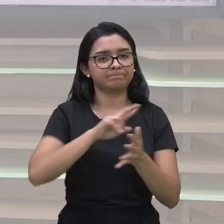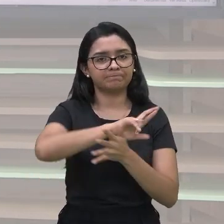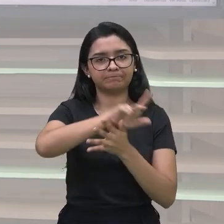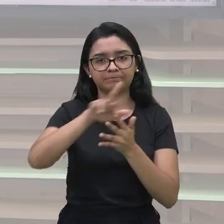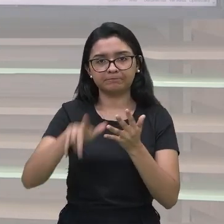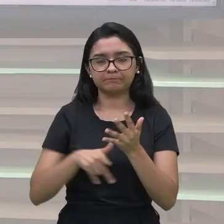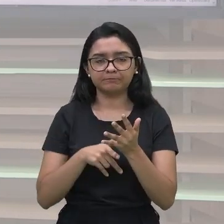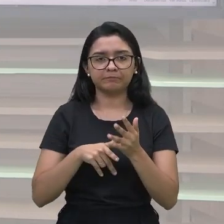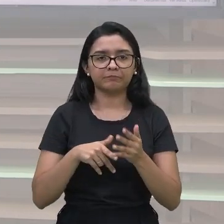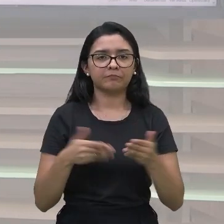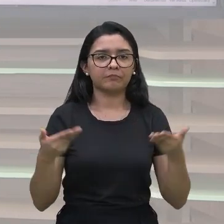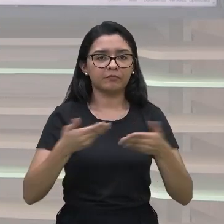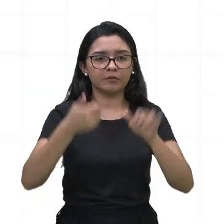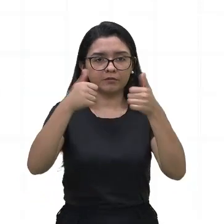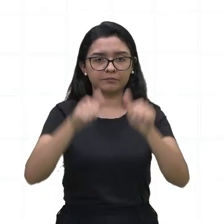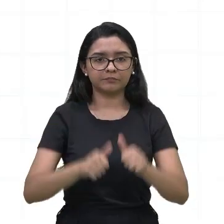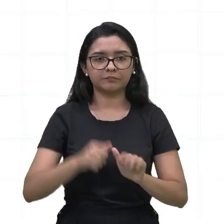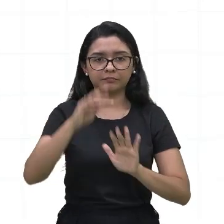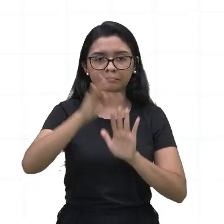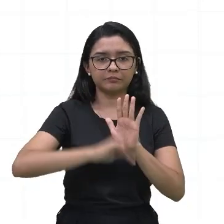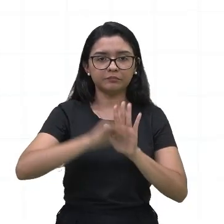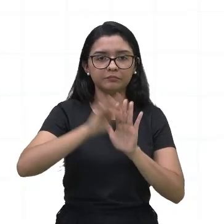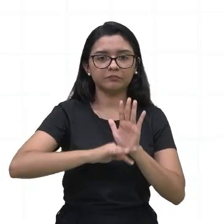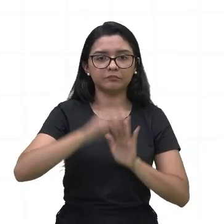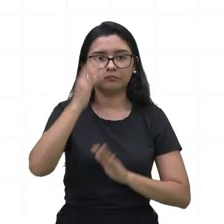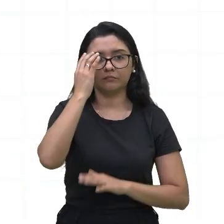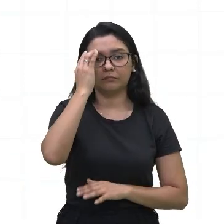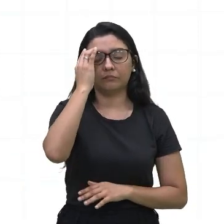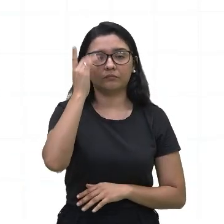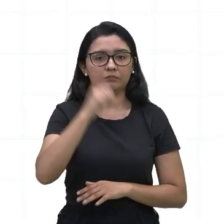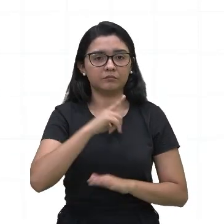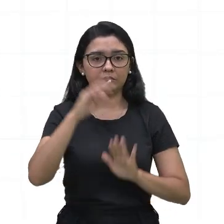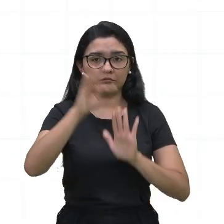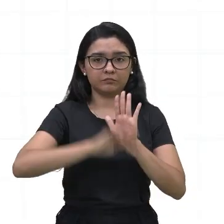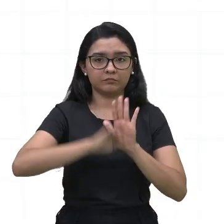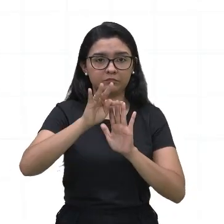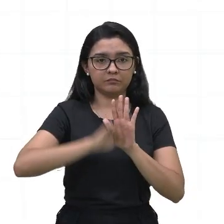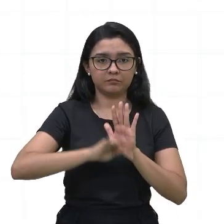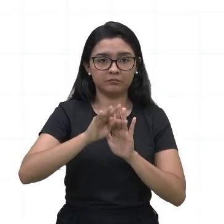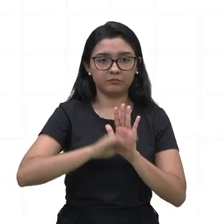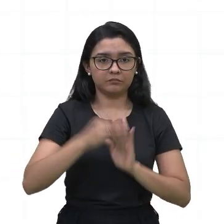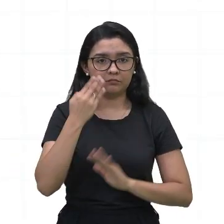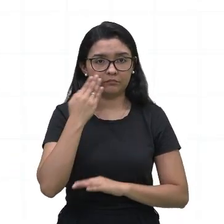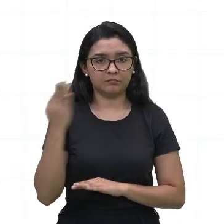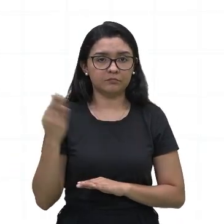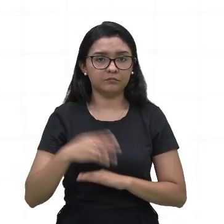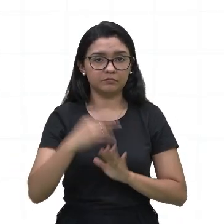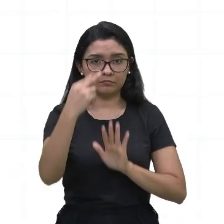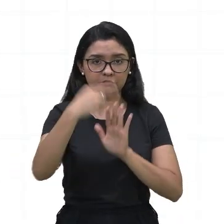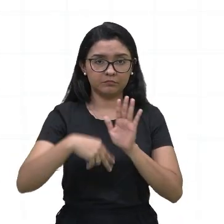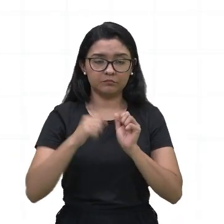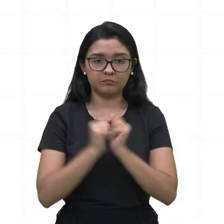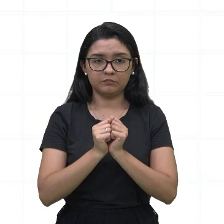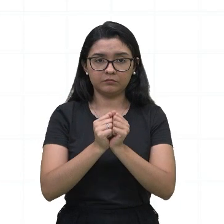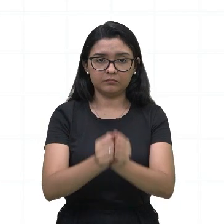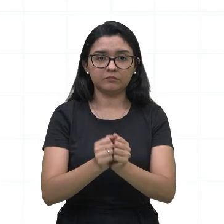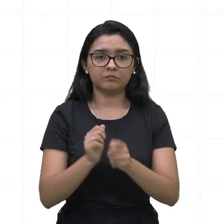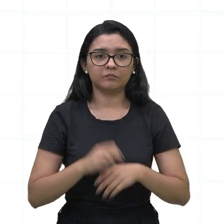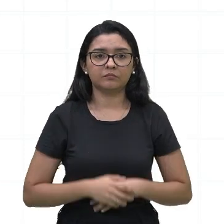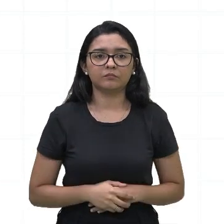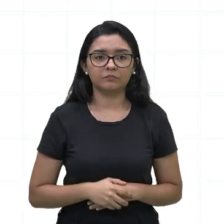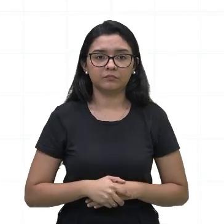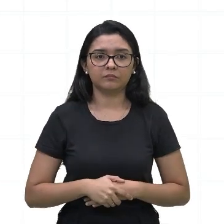Vamos analisar agora um texto aqui, olha só. Então temos um texto aqui que diz assim, ó. Vamos acompanhar e ler juntos com ele? Olha